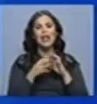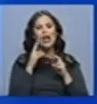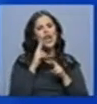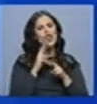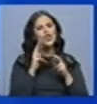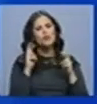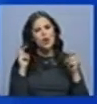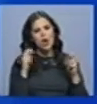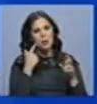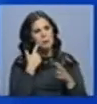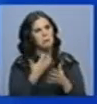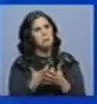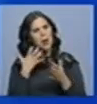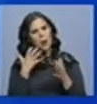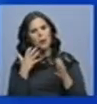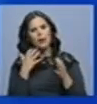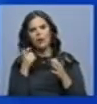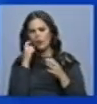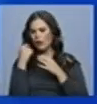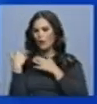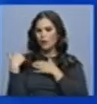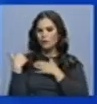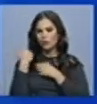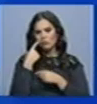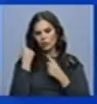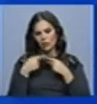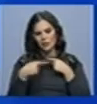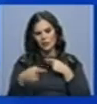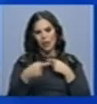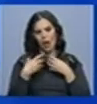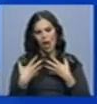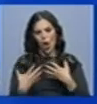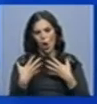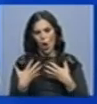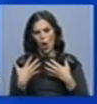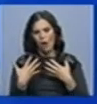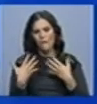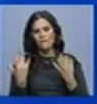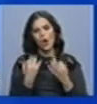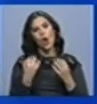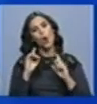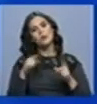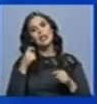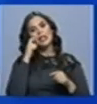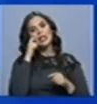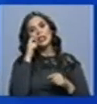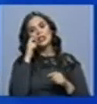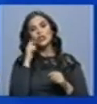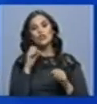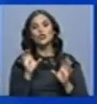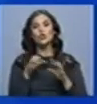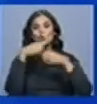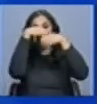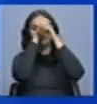detecções notáveis que foram anunciadas esta semana. E vamos começar por uma feita pelo conjunto de radioscópios